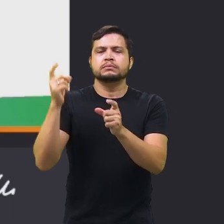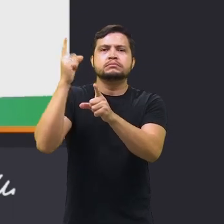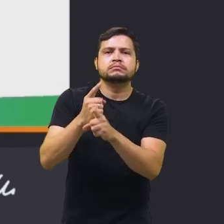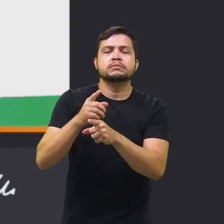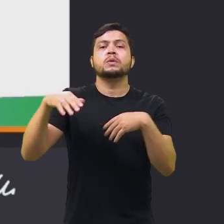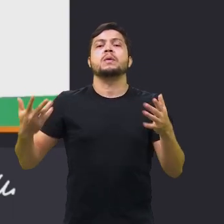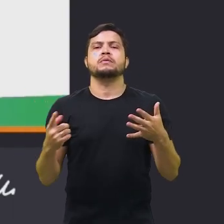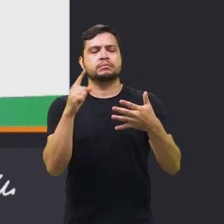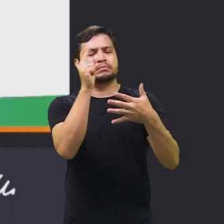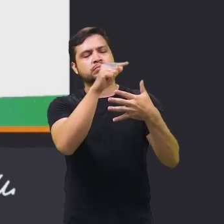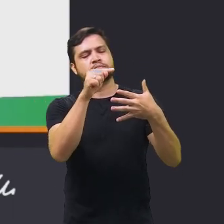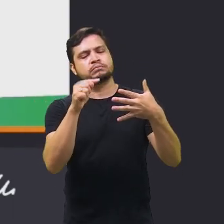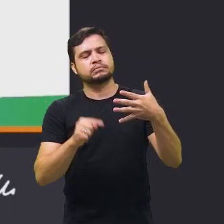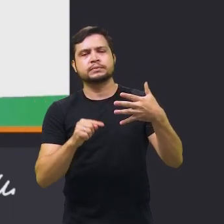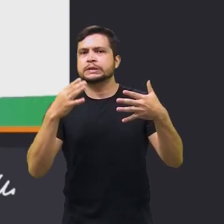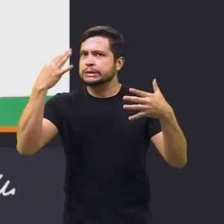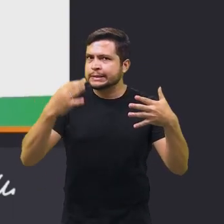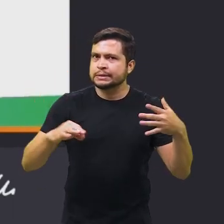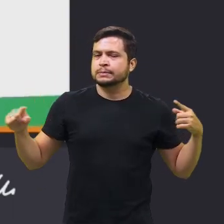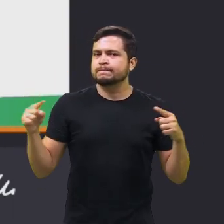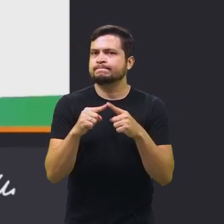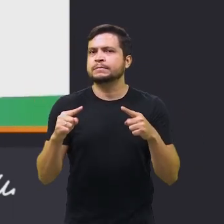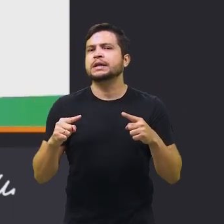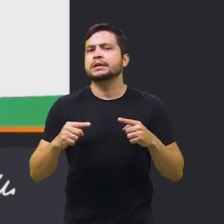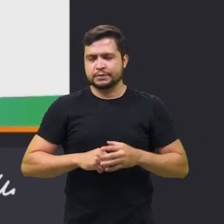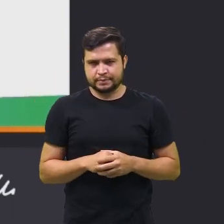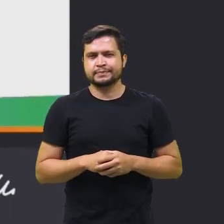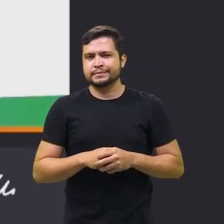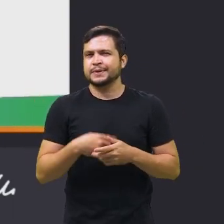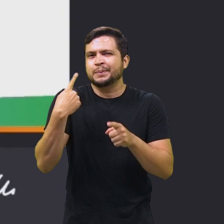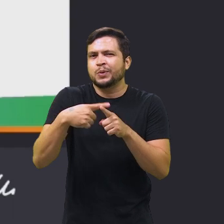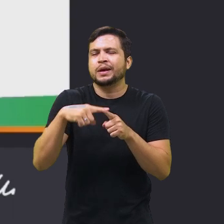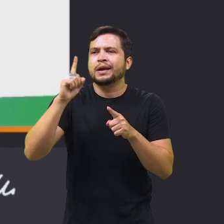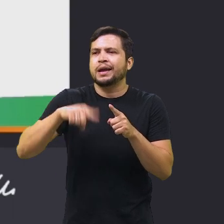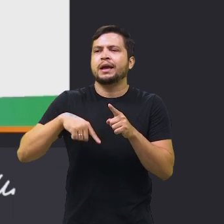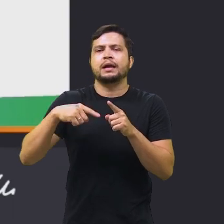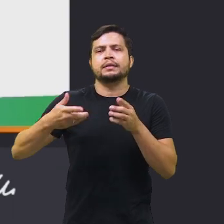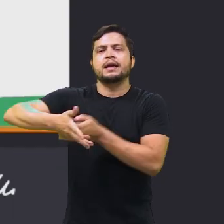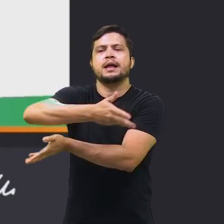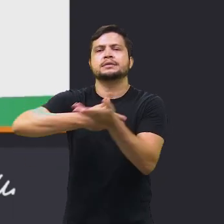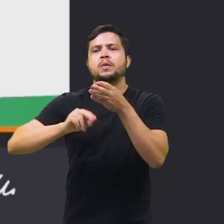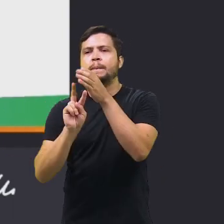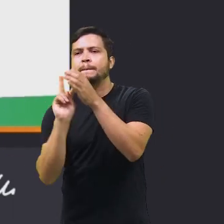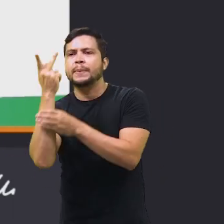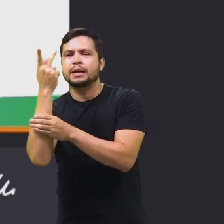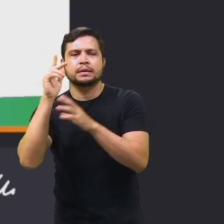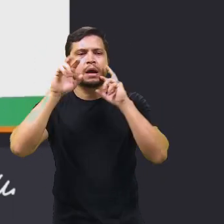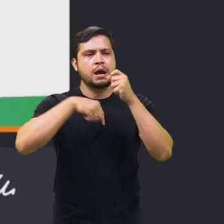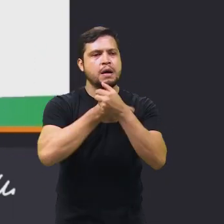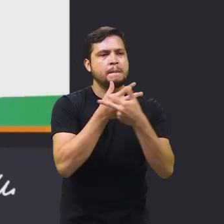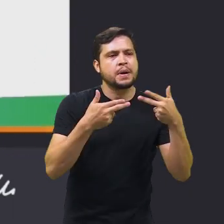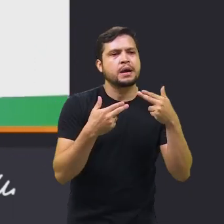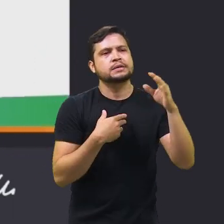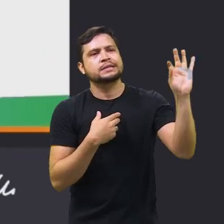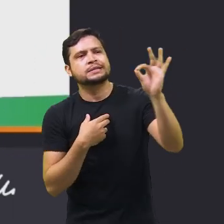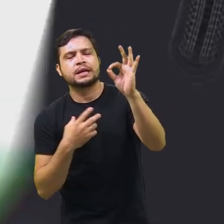entre os insetos e as plantas são vantajosas para as plantas, né? Por que as